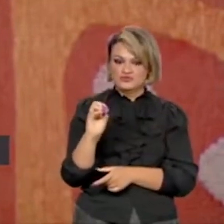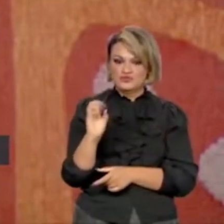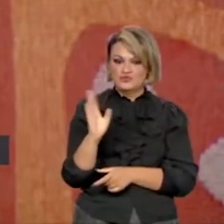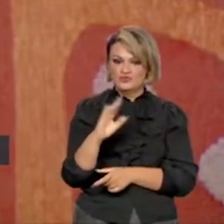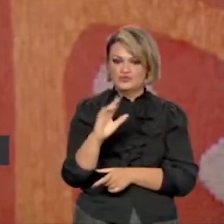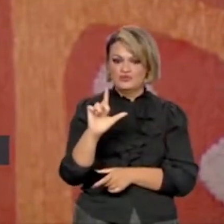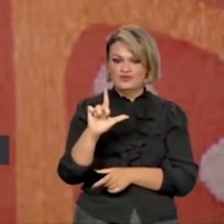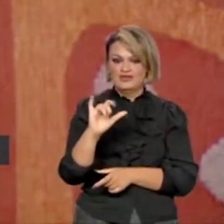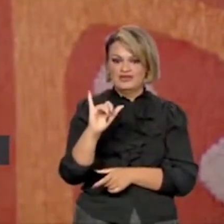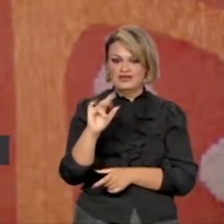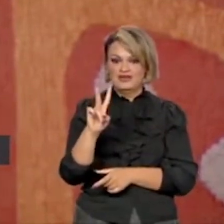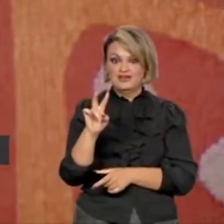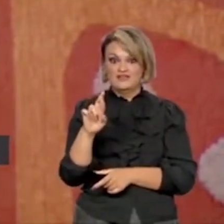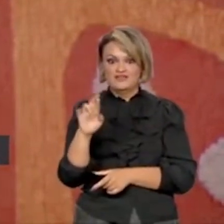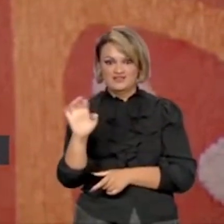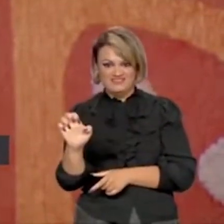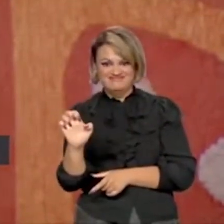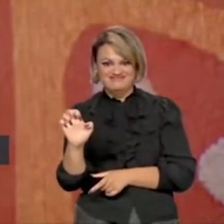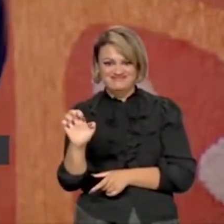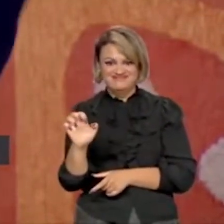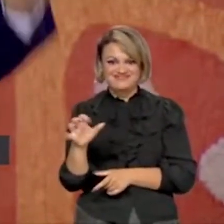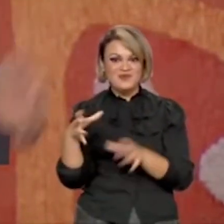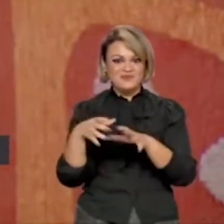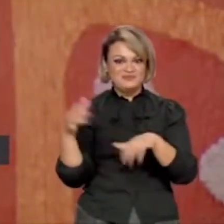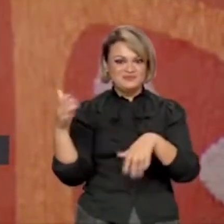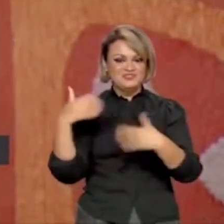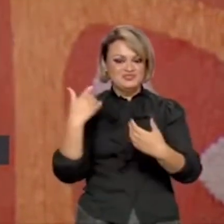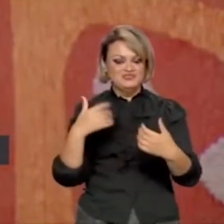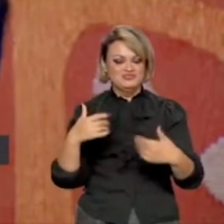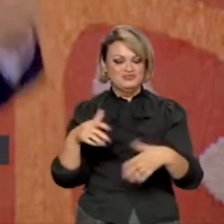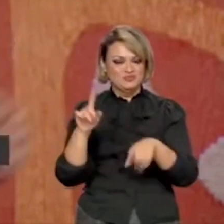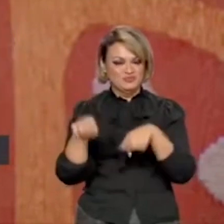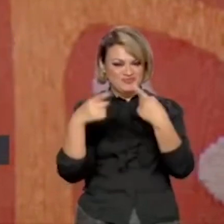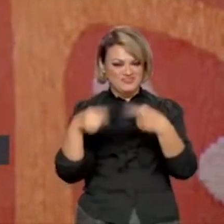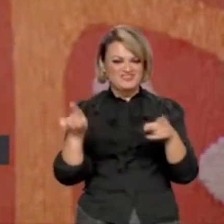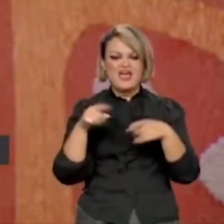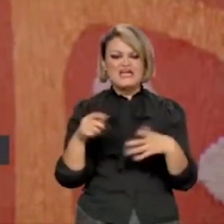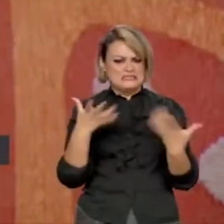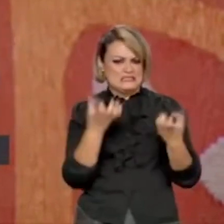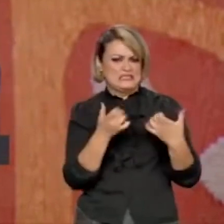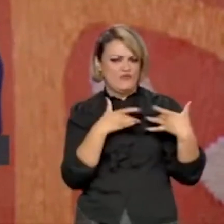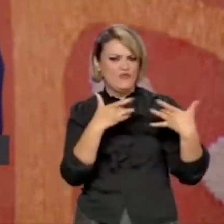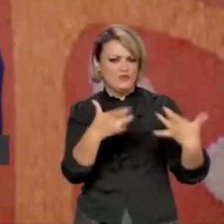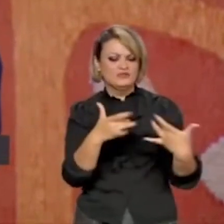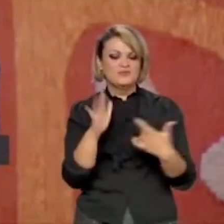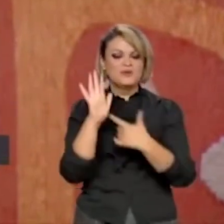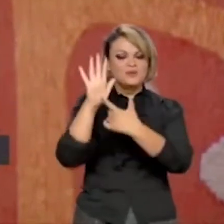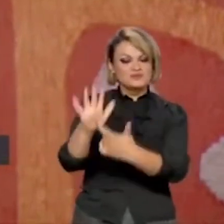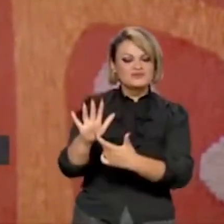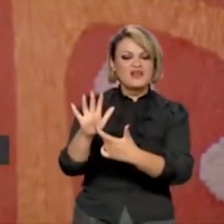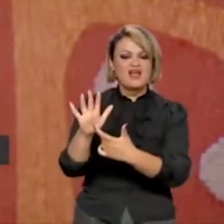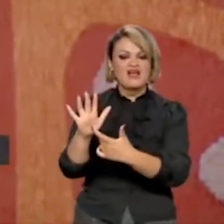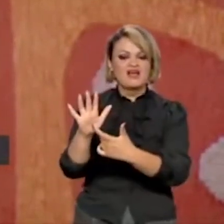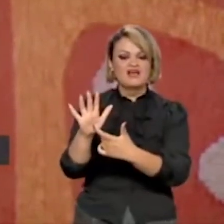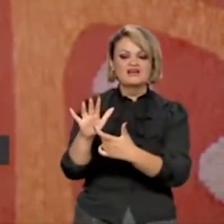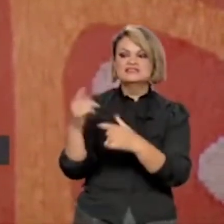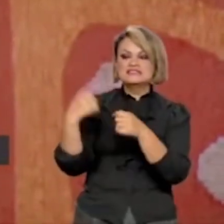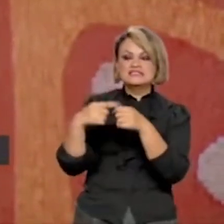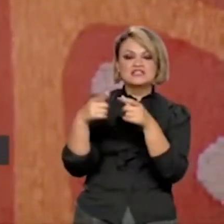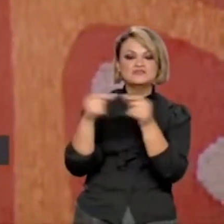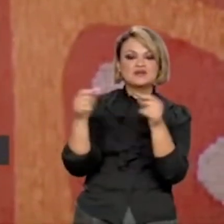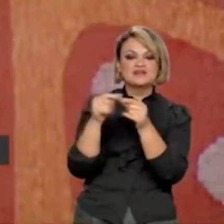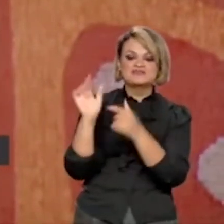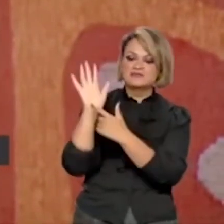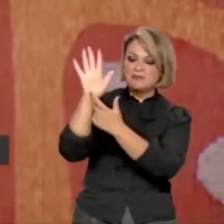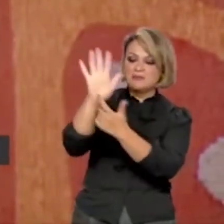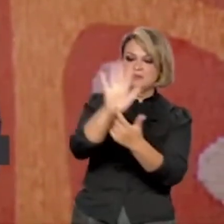questão de estar aqui conosco é uma participação voluntária fizeram questão de estar aqui junto conosco para mostrar um pouco de Brasília para